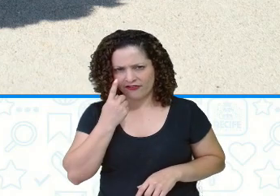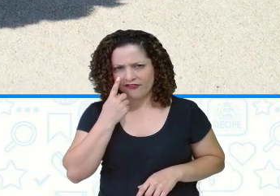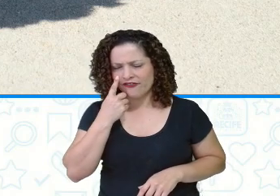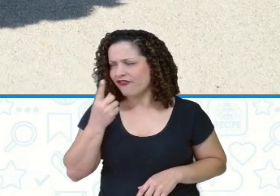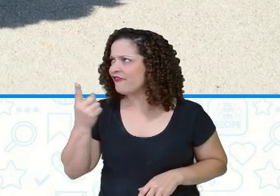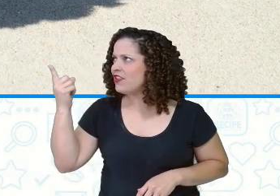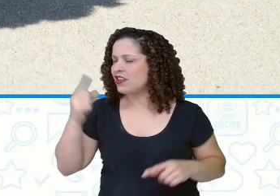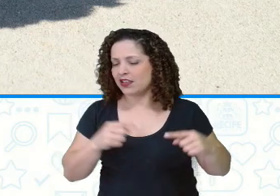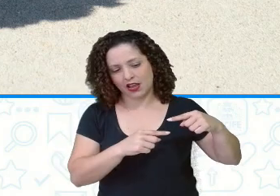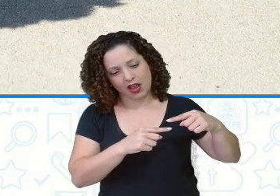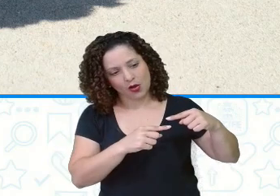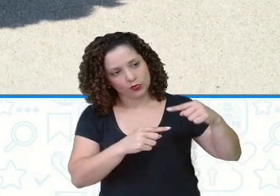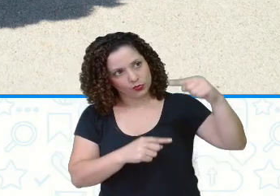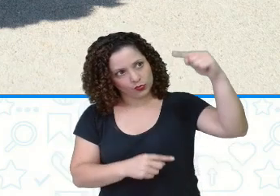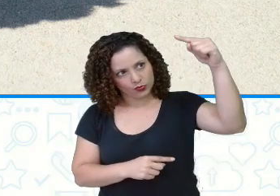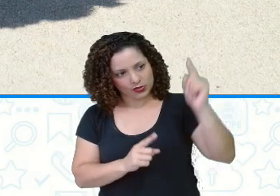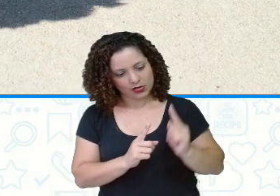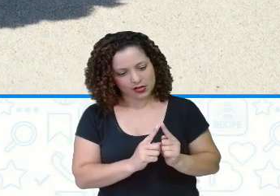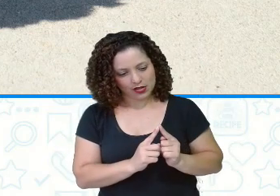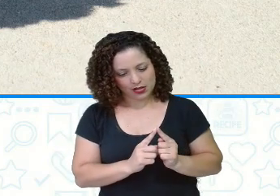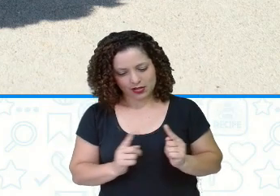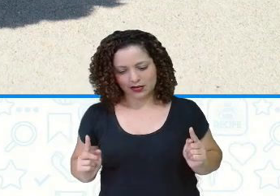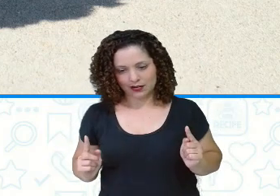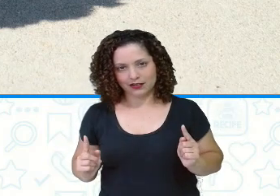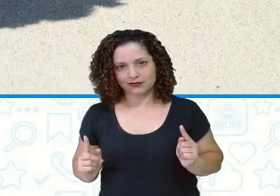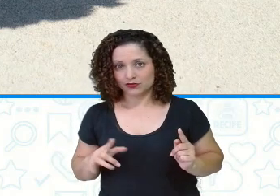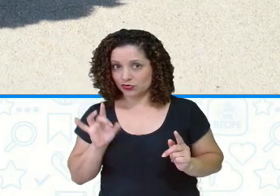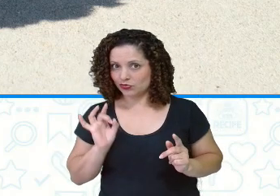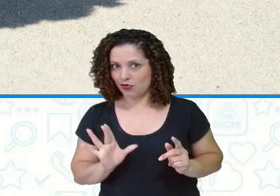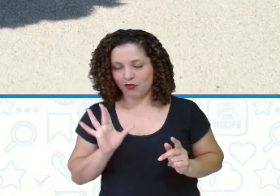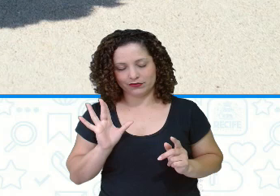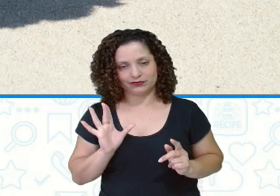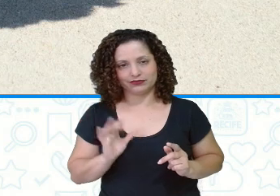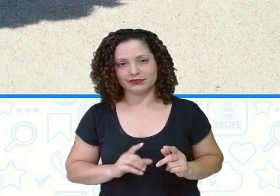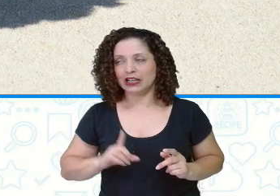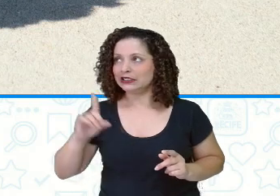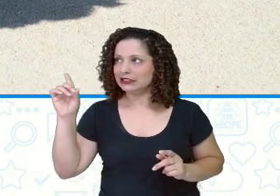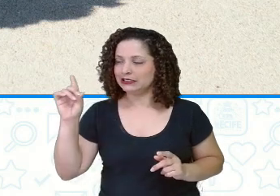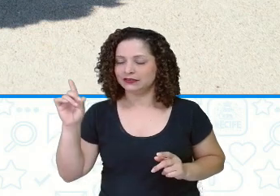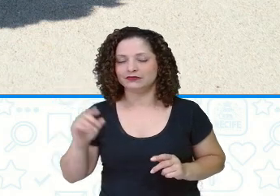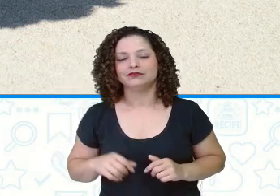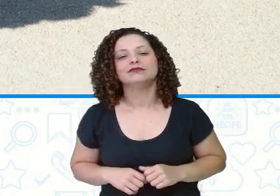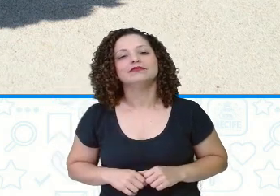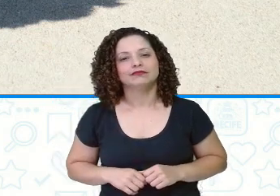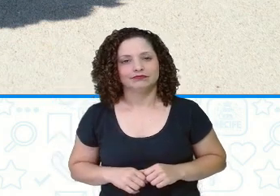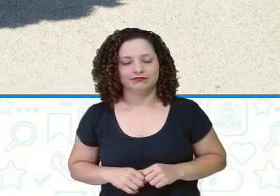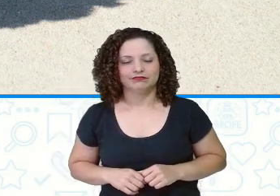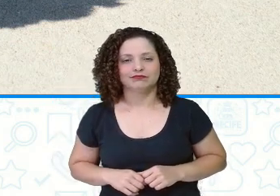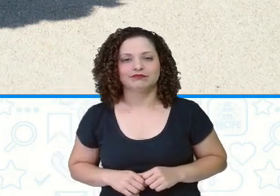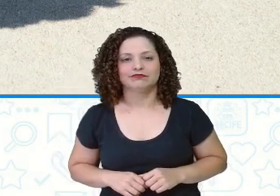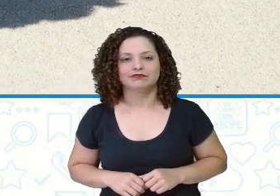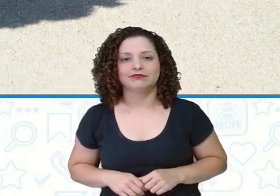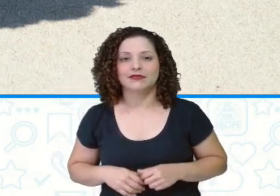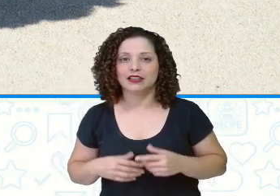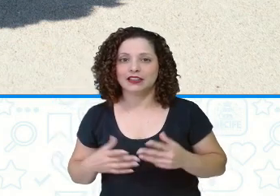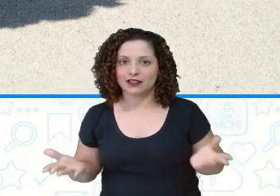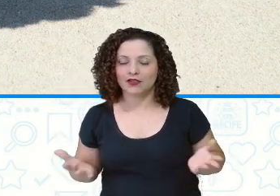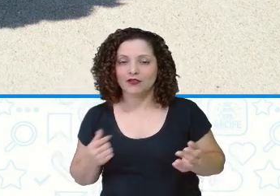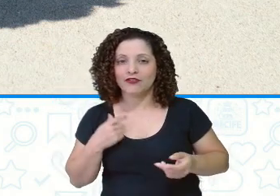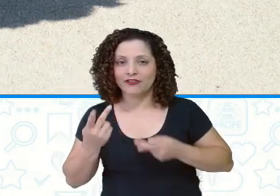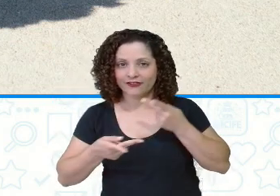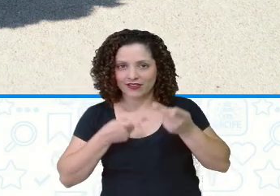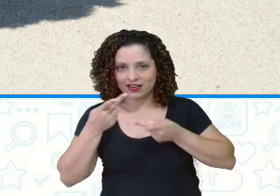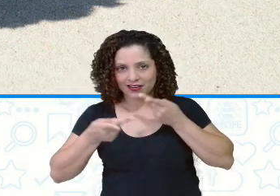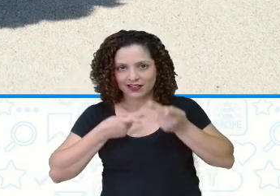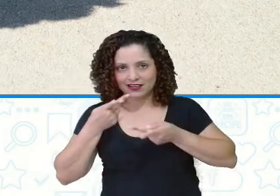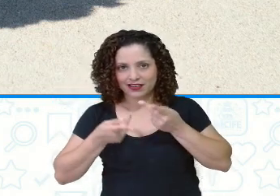e comprimento numa imagem tridimensional, certo? Ou seja, uma imagem que está aqui presente, ao vivo. Por isso que eu falei, né, logo